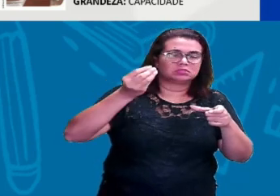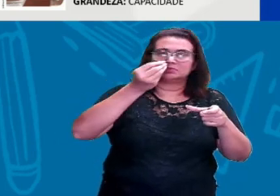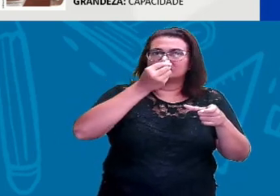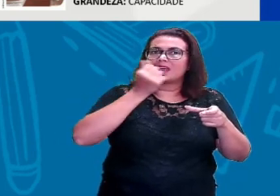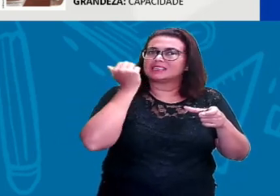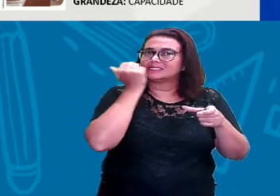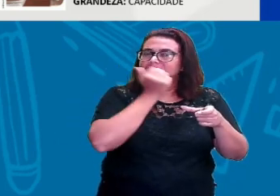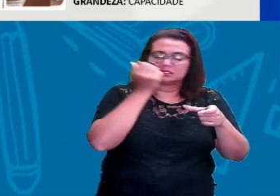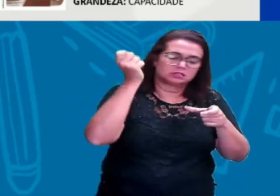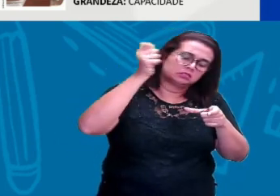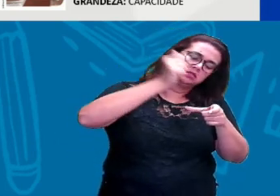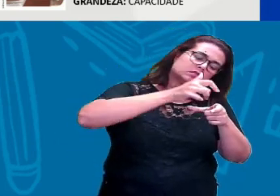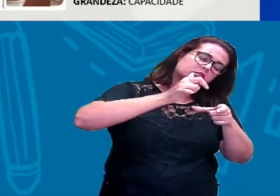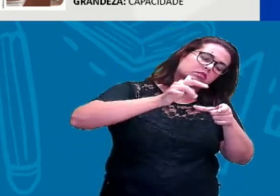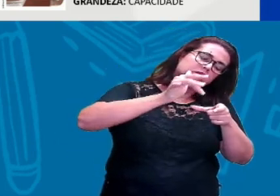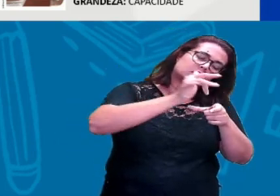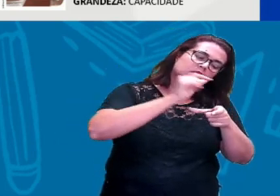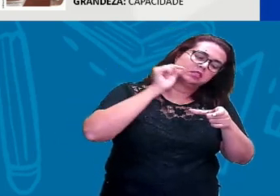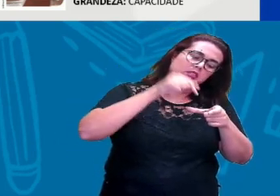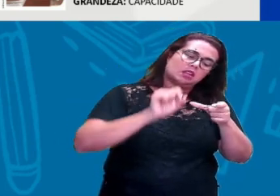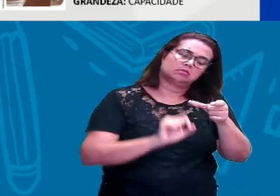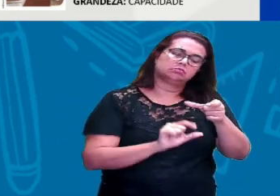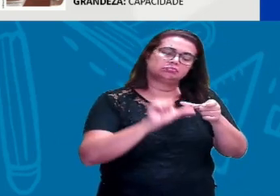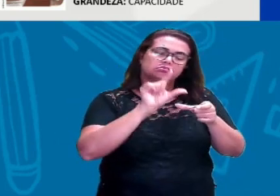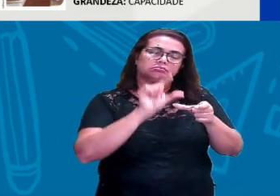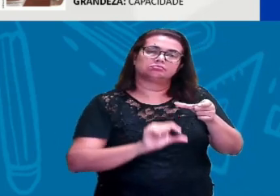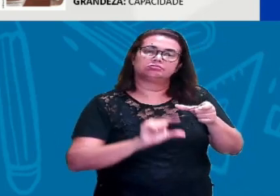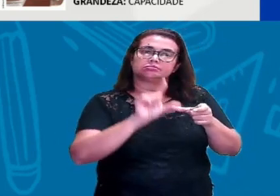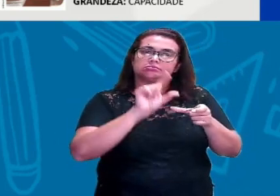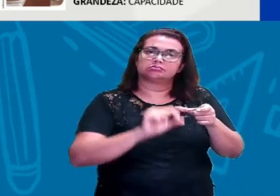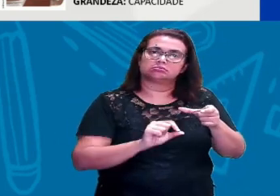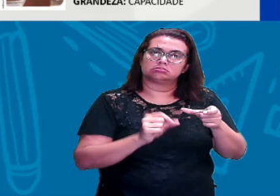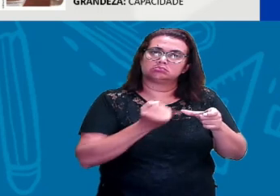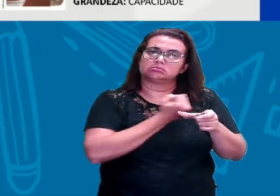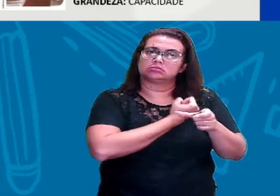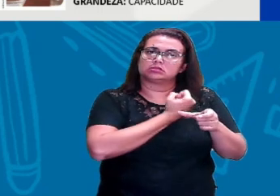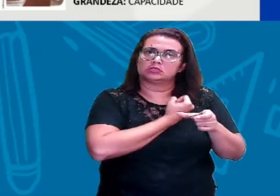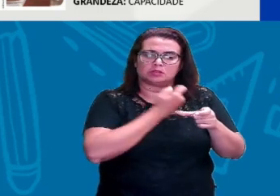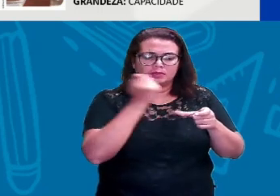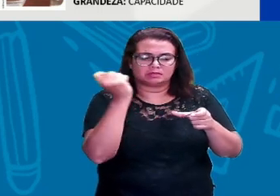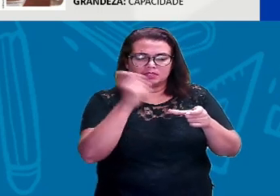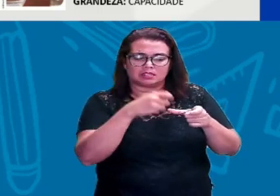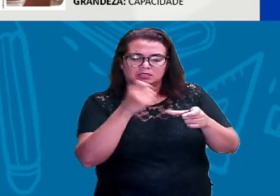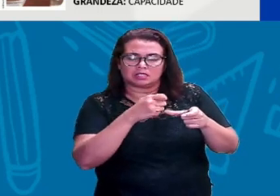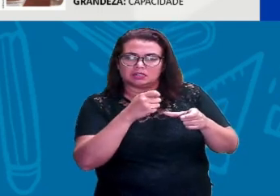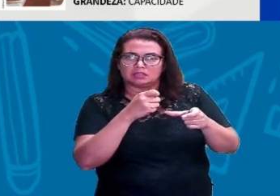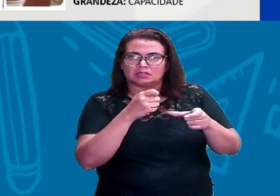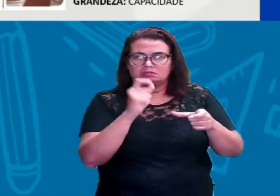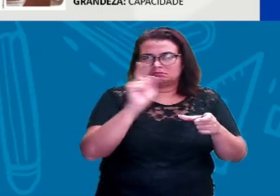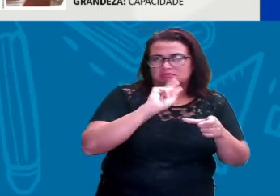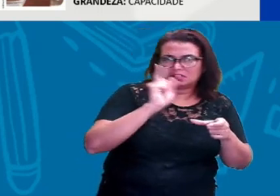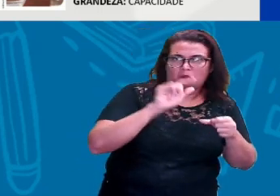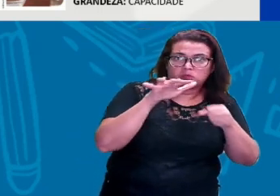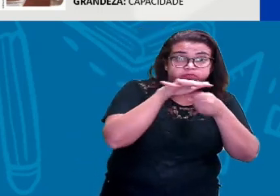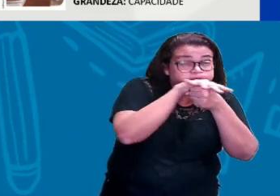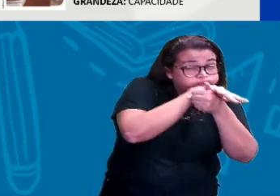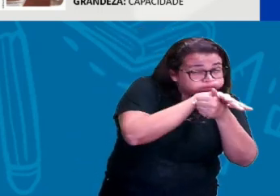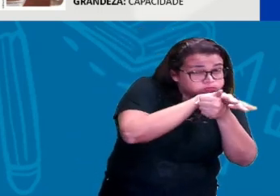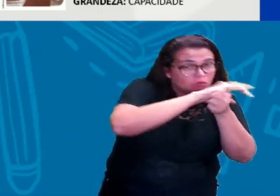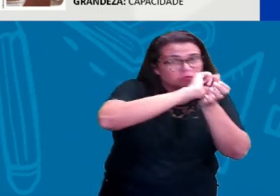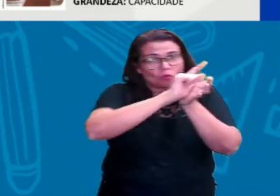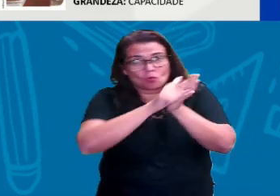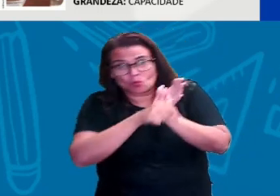tem ali uma composição dentro da lata e eu quero saber ali quanto cabe a mais, né? Quem tem